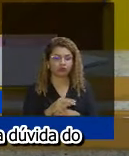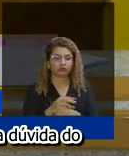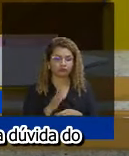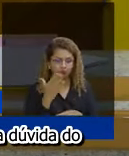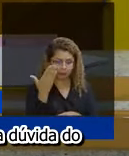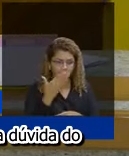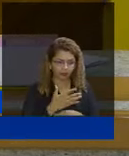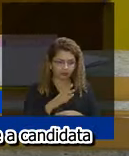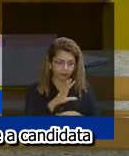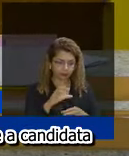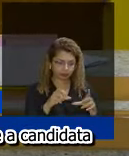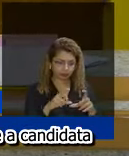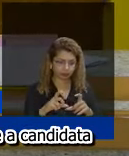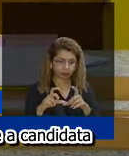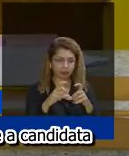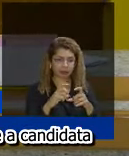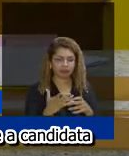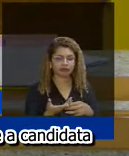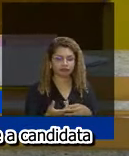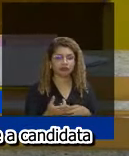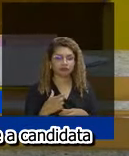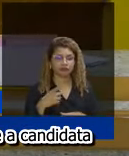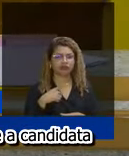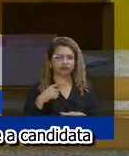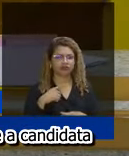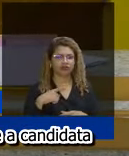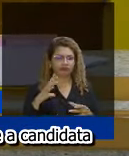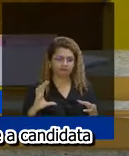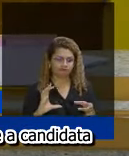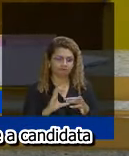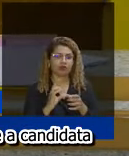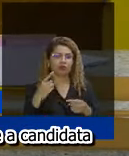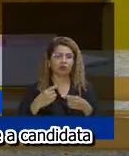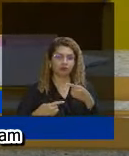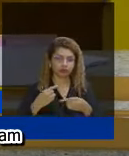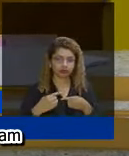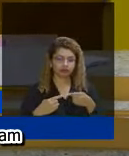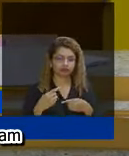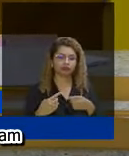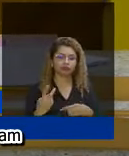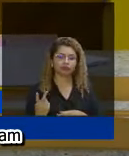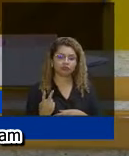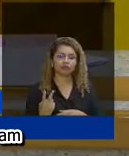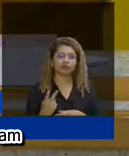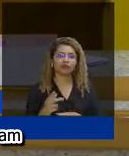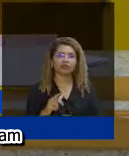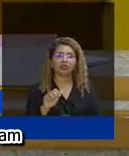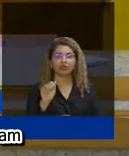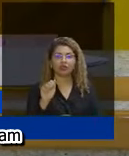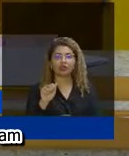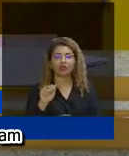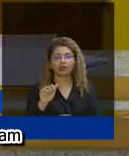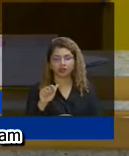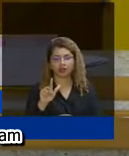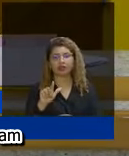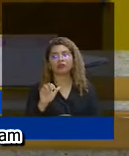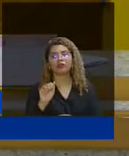deixa dúvida do forte vínculo político havido entre o investigado Augusto e a candidata Zilma, e que eles, juntamente com